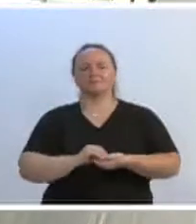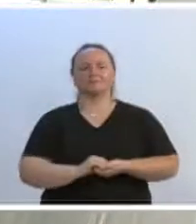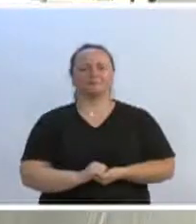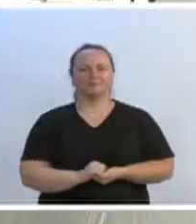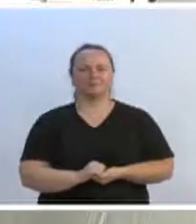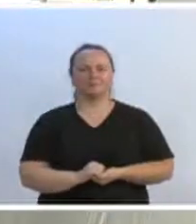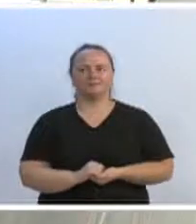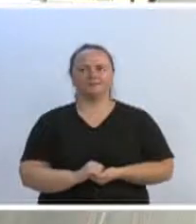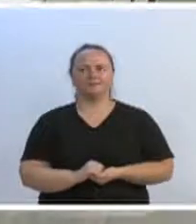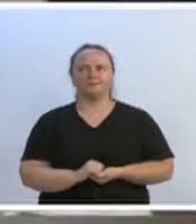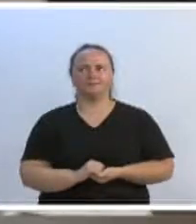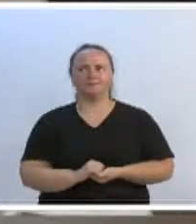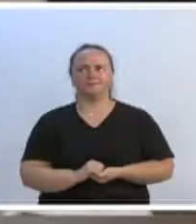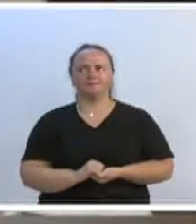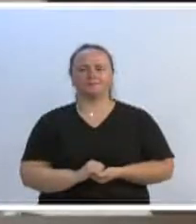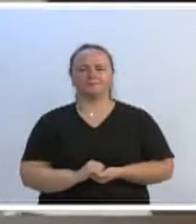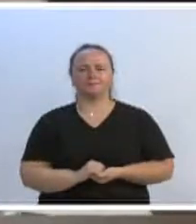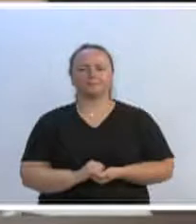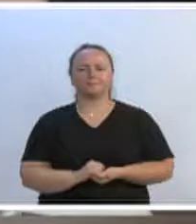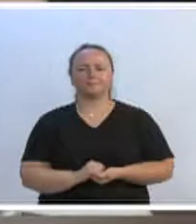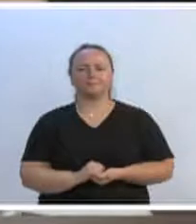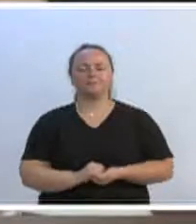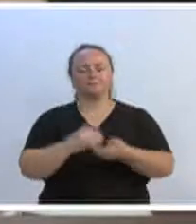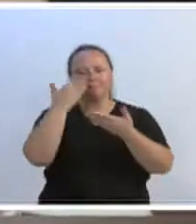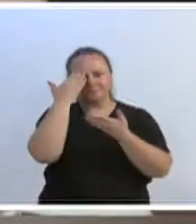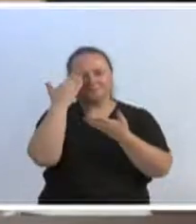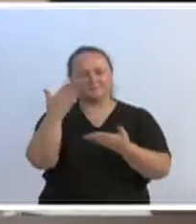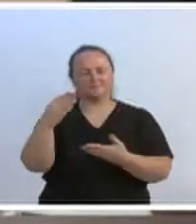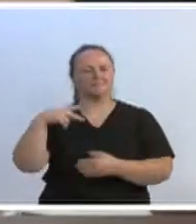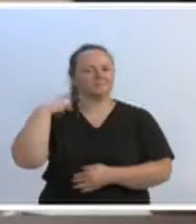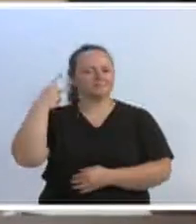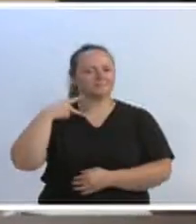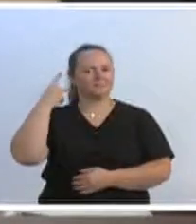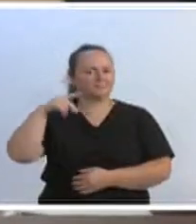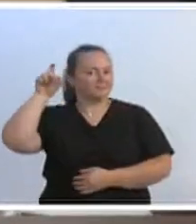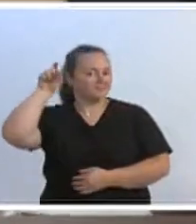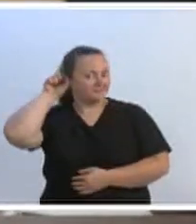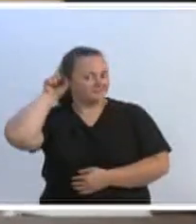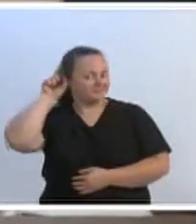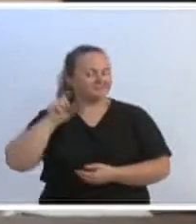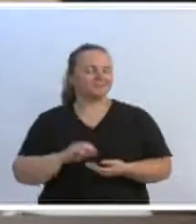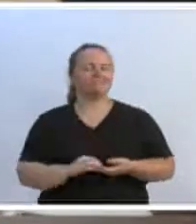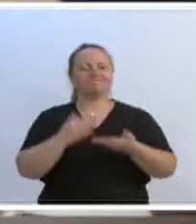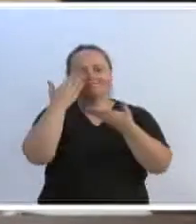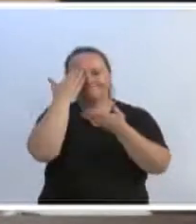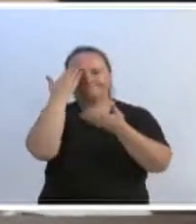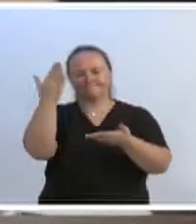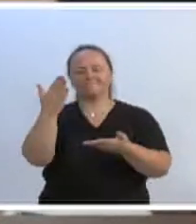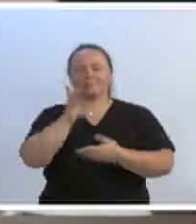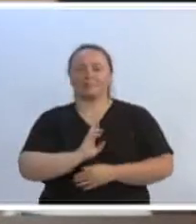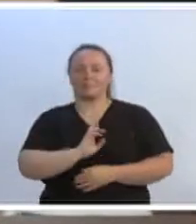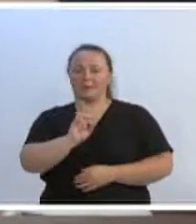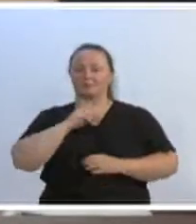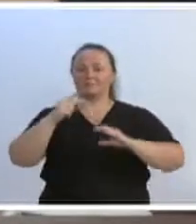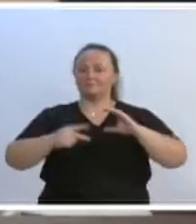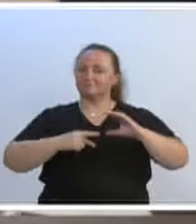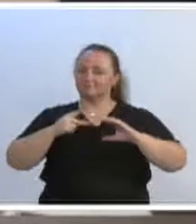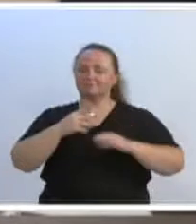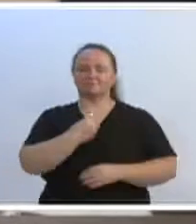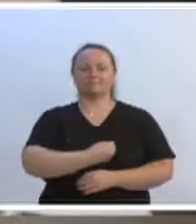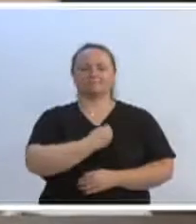cântico. Sabei que o Senhor é Deus, foi Ele quem nos fez, e dele somos. Somos o seu povo e rebanho do